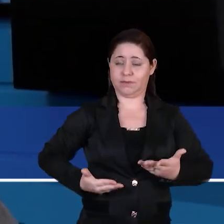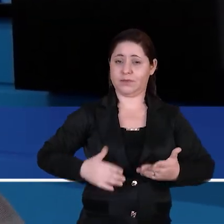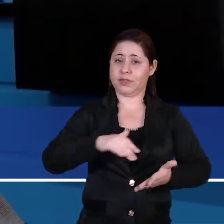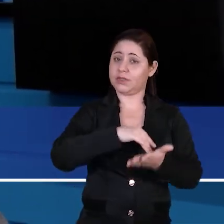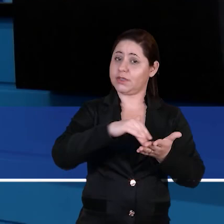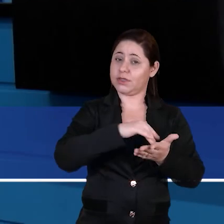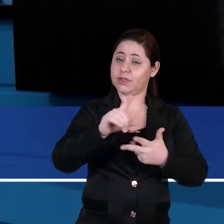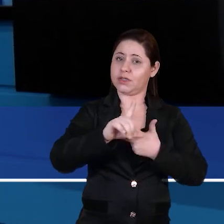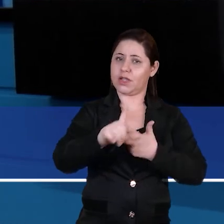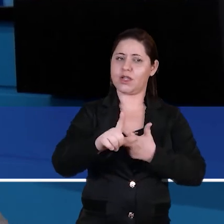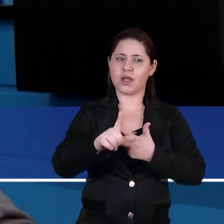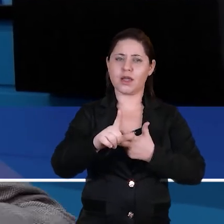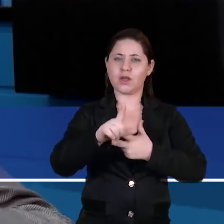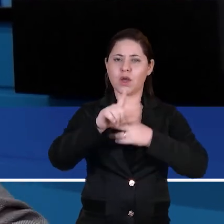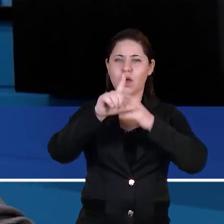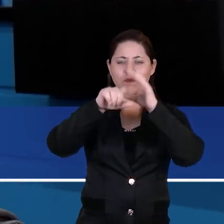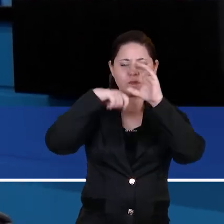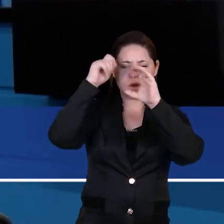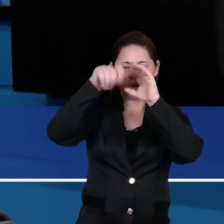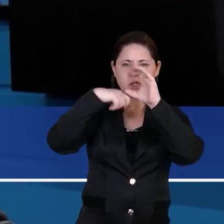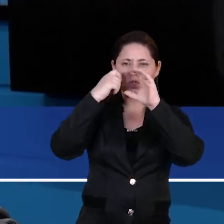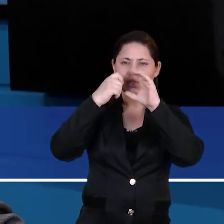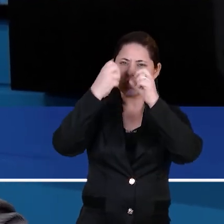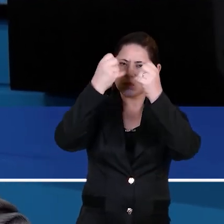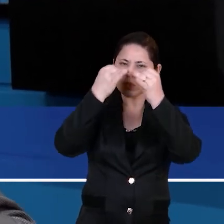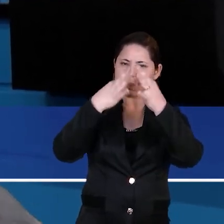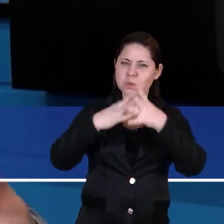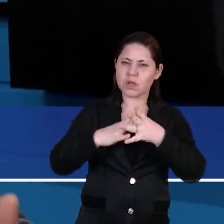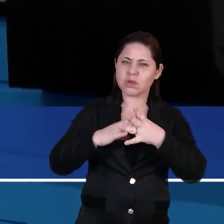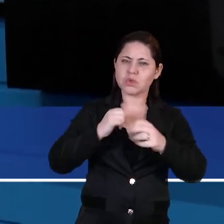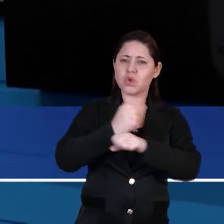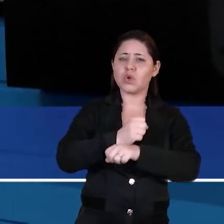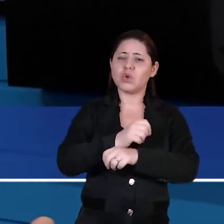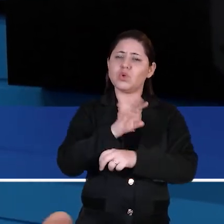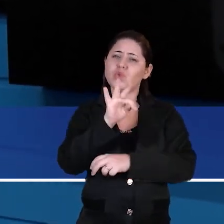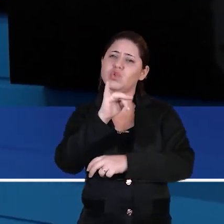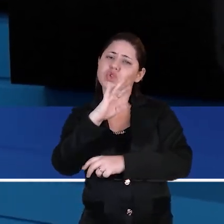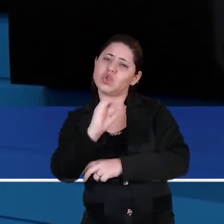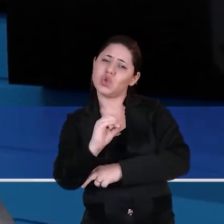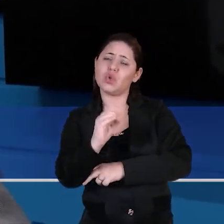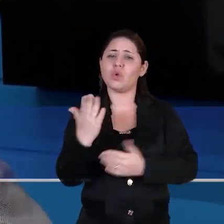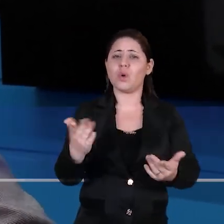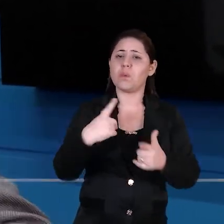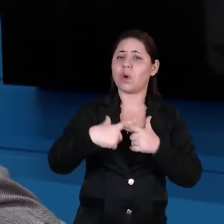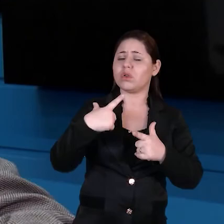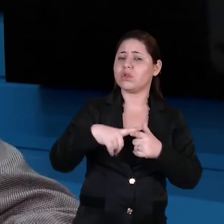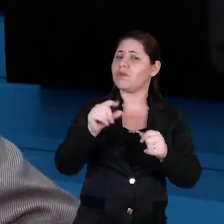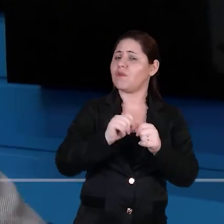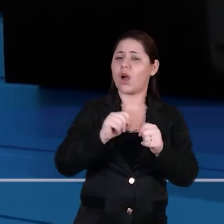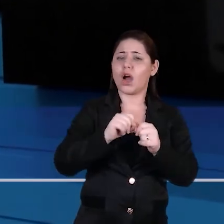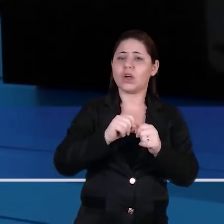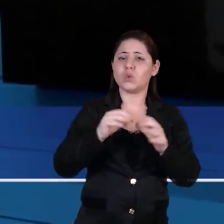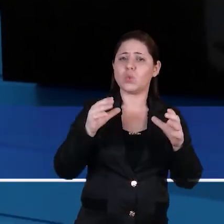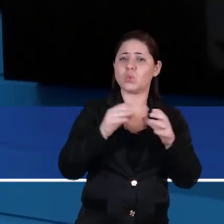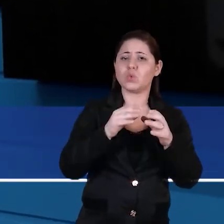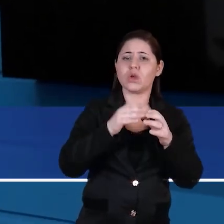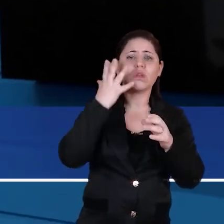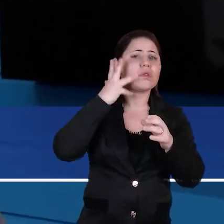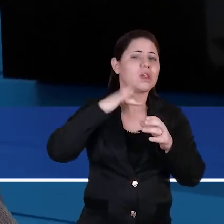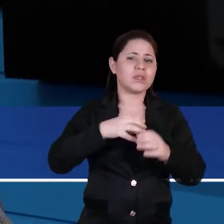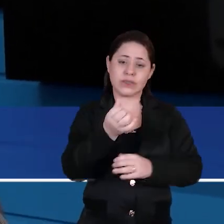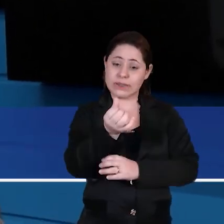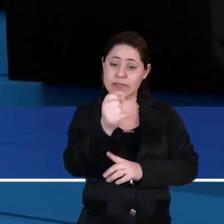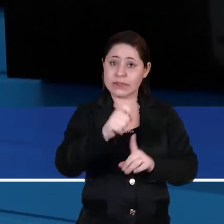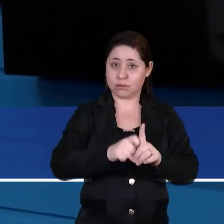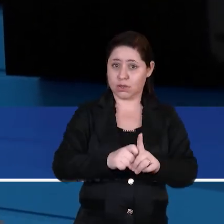da Secretaria Legislativa, me mandaram um vídeo e desafiando, eles falaram: tio Benhur, por que vocês não organizam o Parlamento Kids? Isso